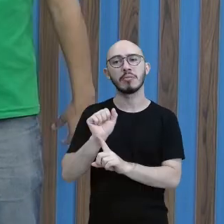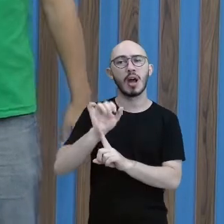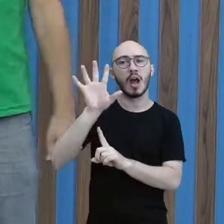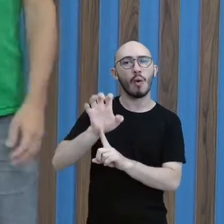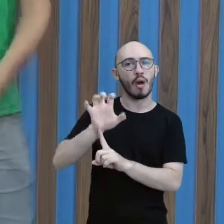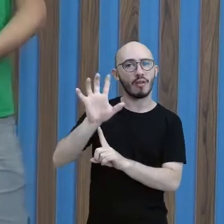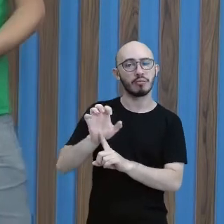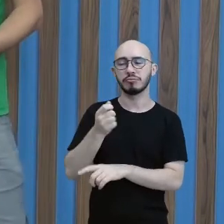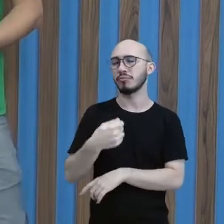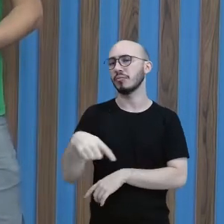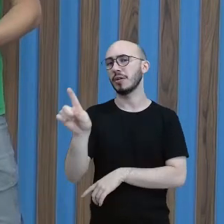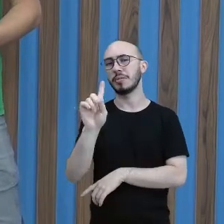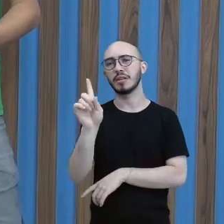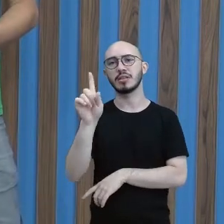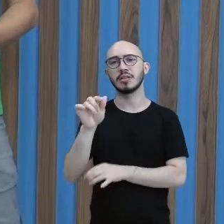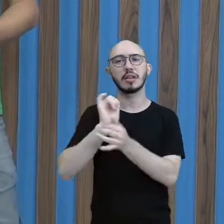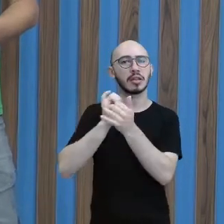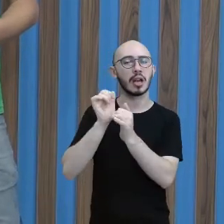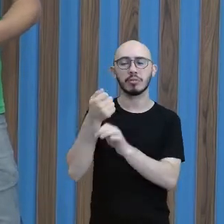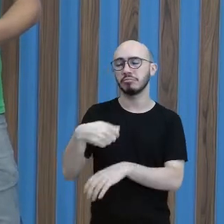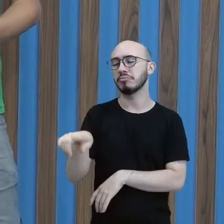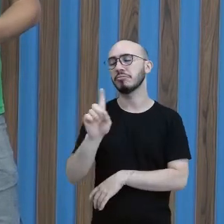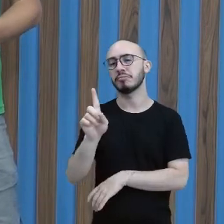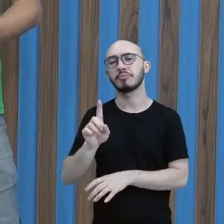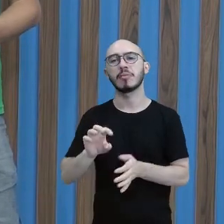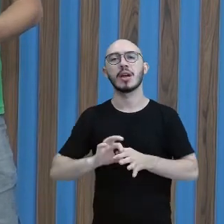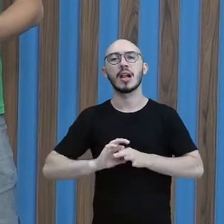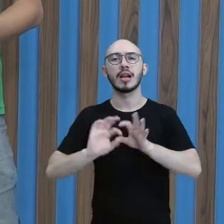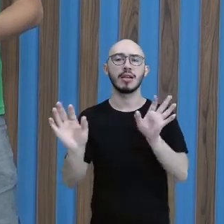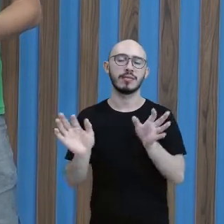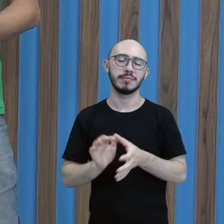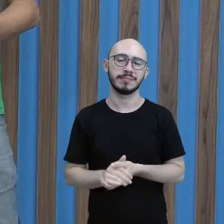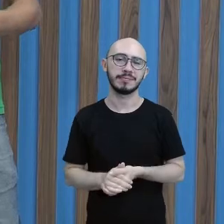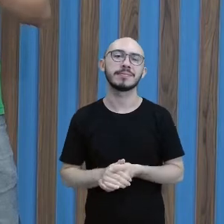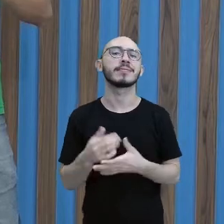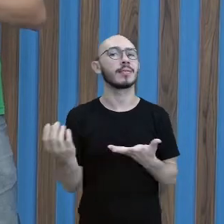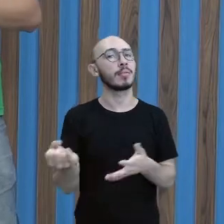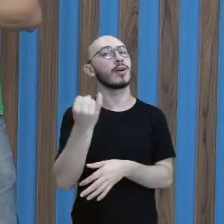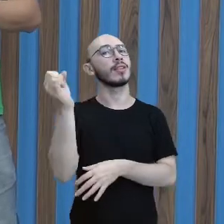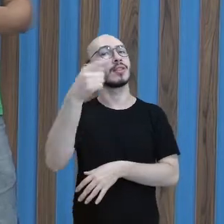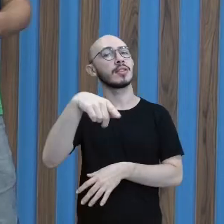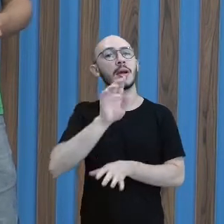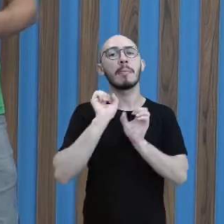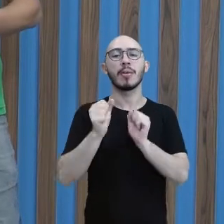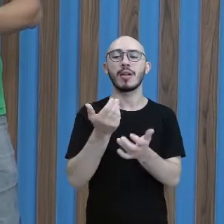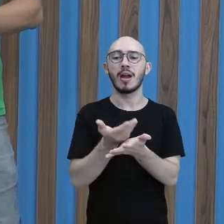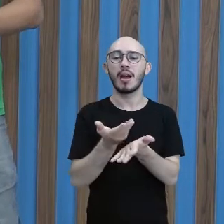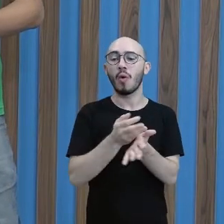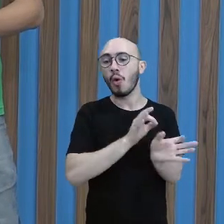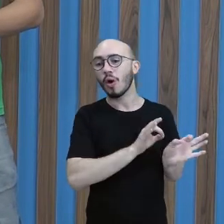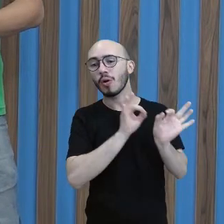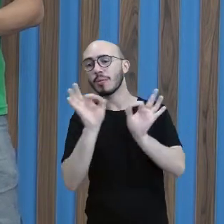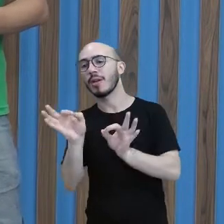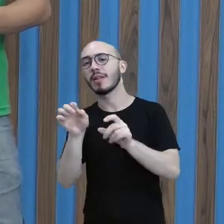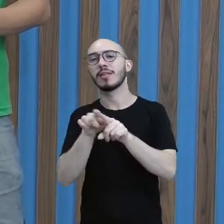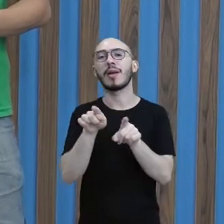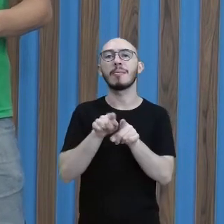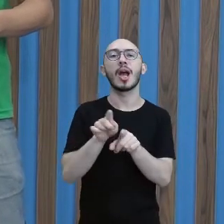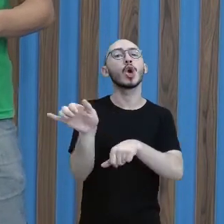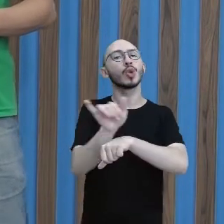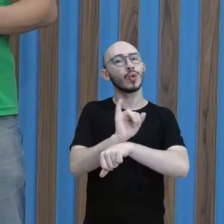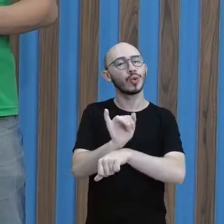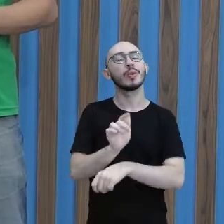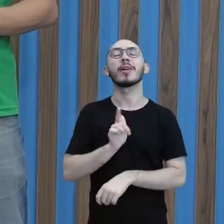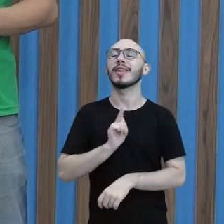de internet, da internet paga, enfim. Então, é muito importante. Vocês podem também acompanhar nossas aulas pelo YouTube,